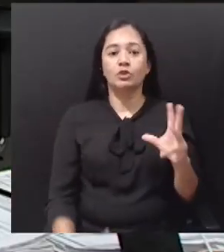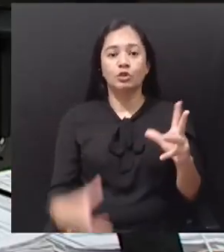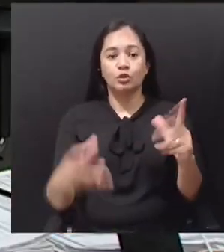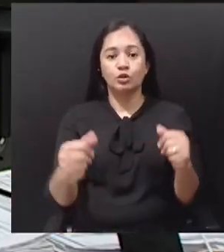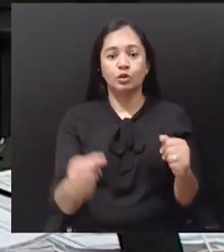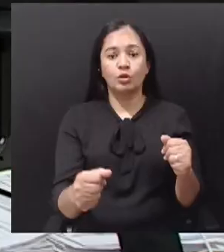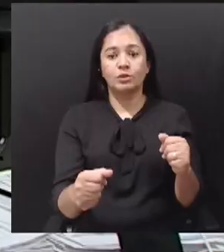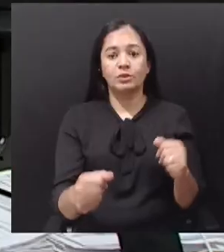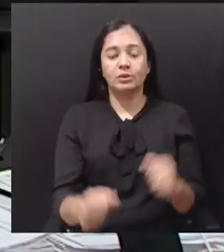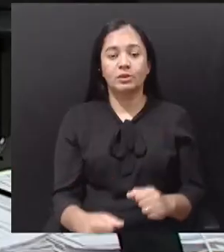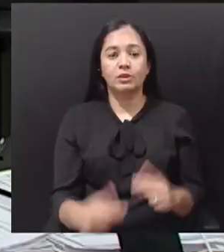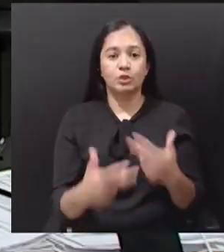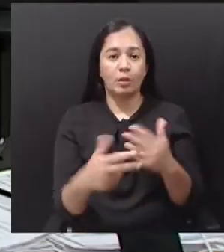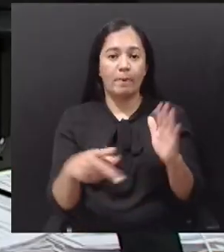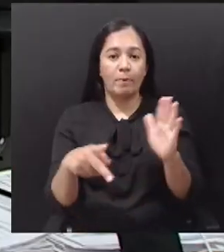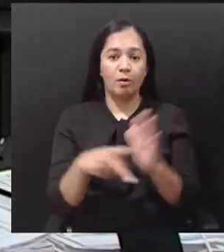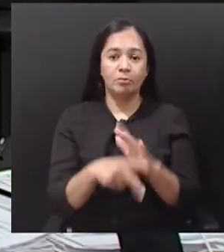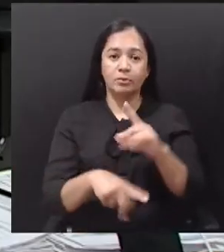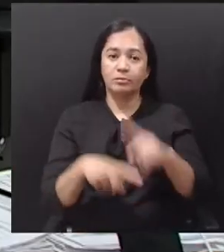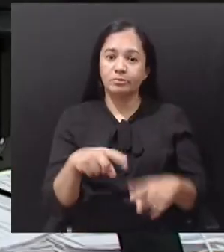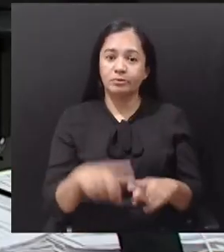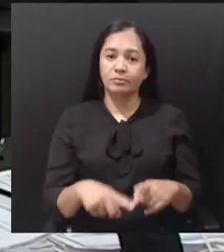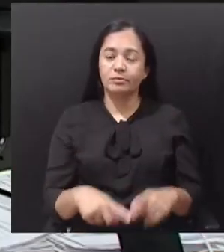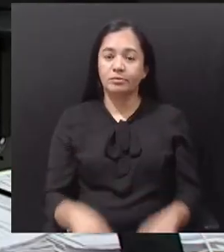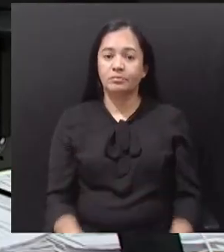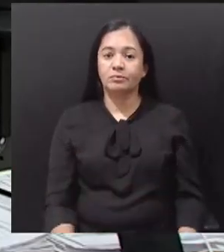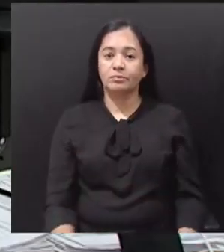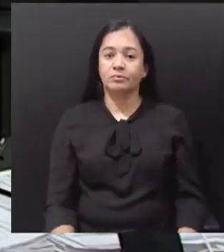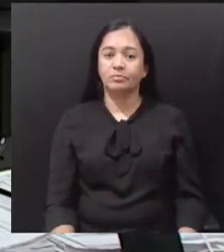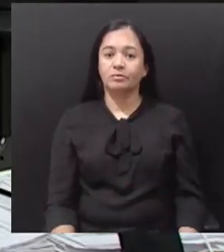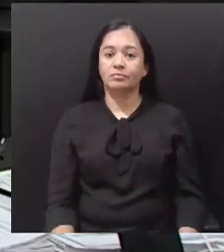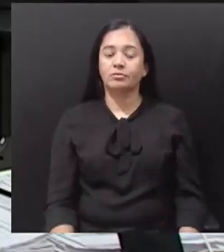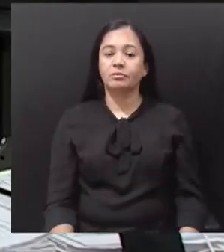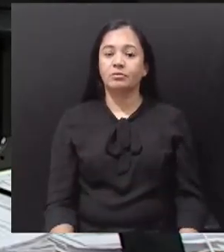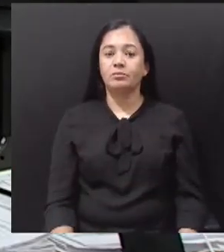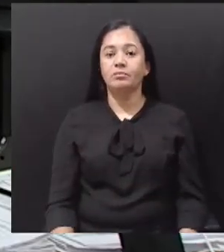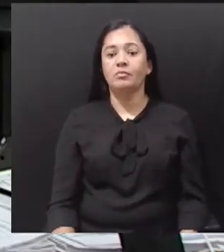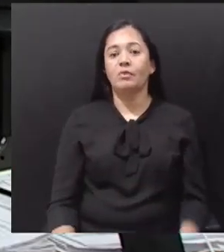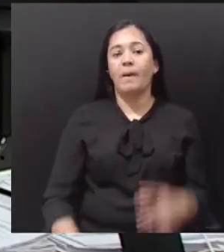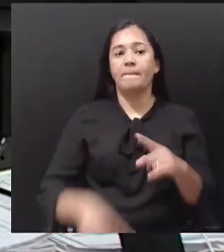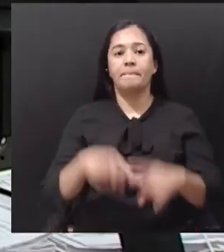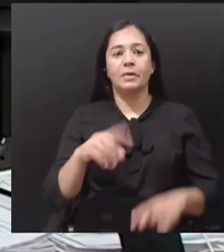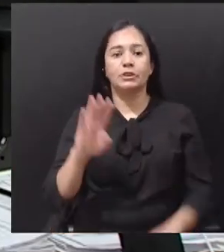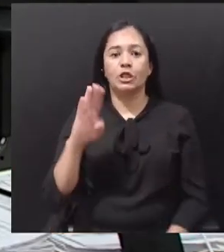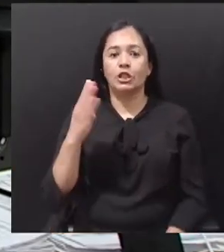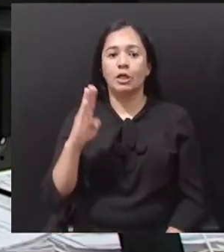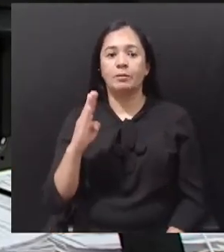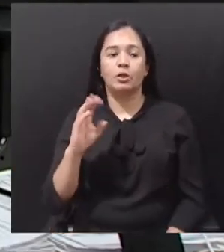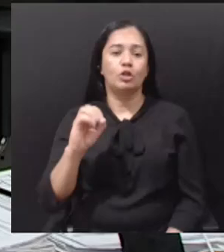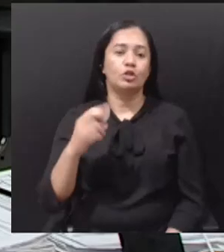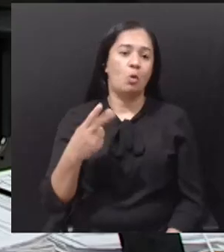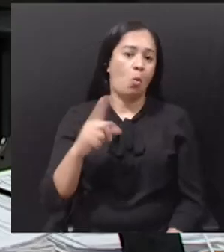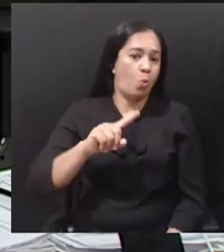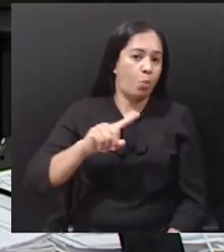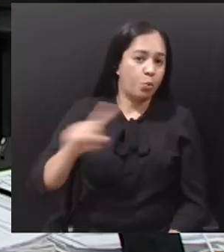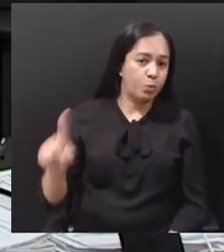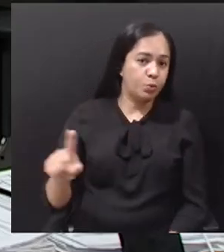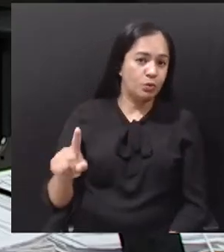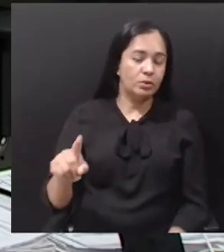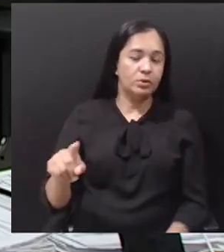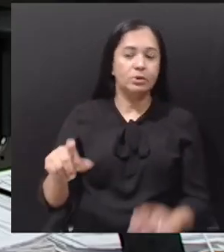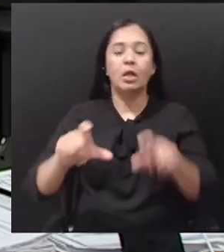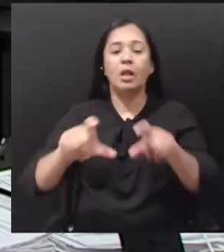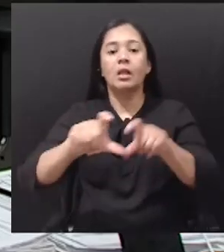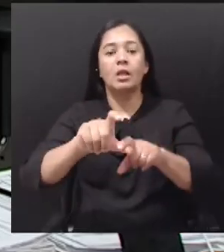dos materiais, seja material biológico, não biológico, ela depende